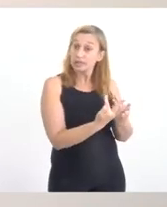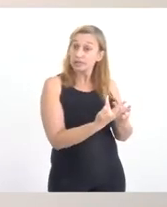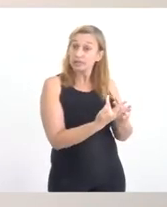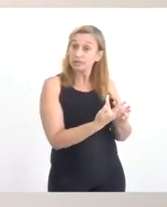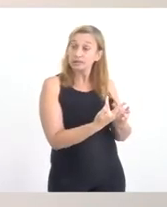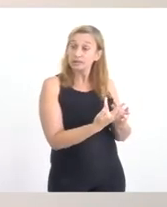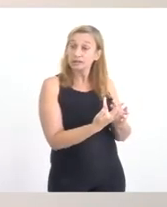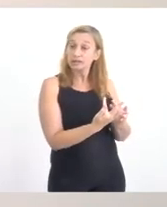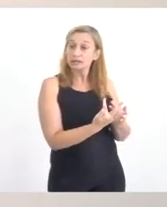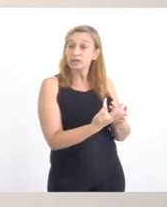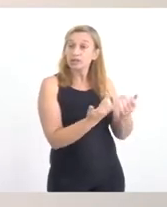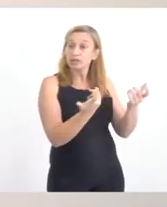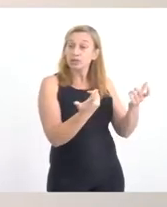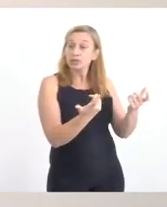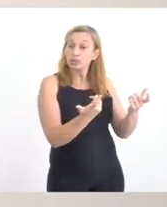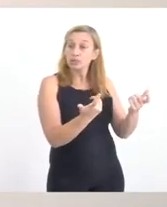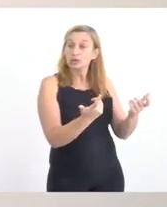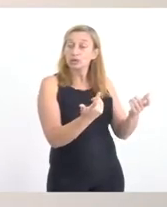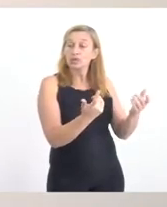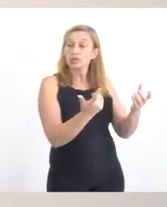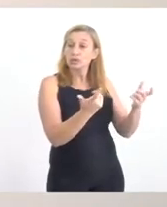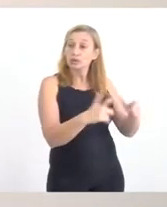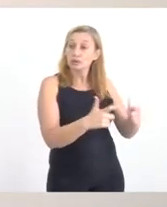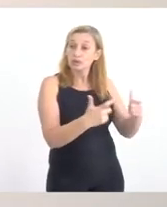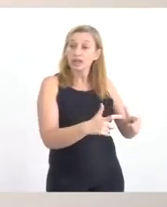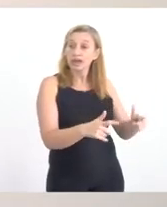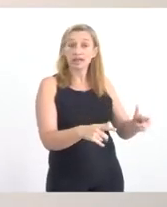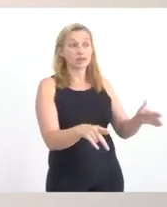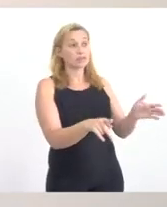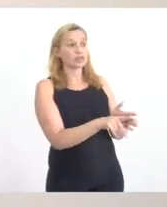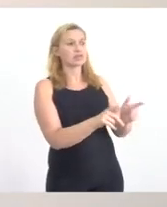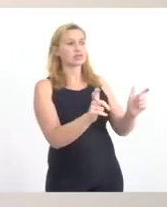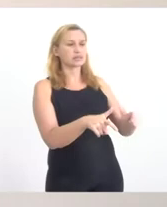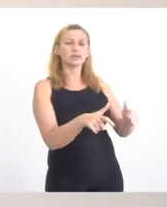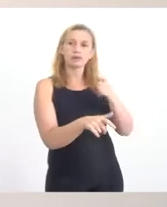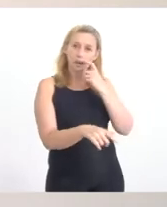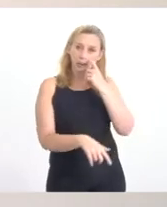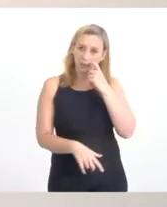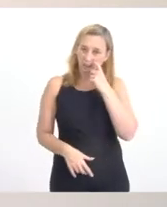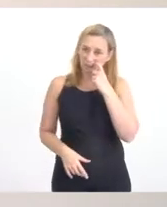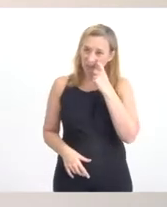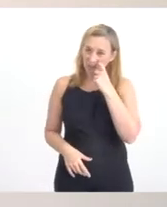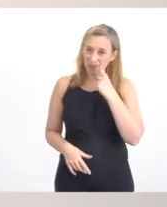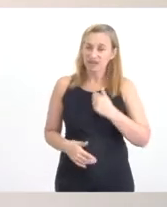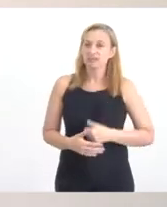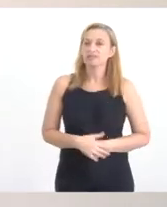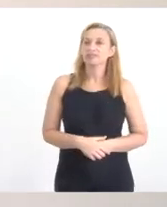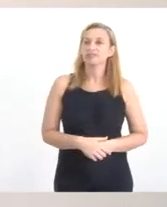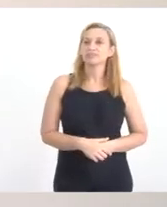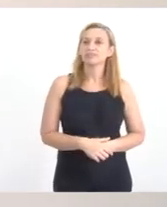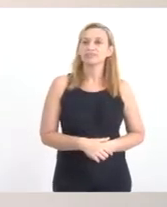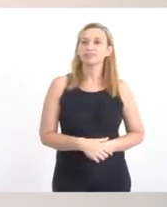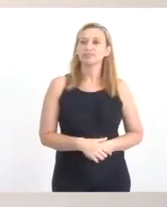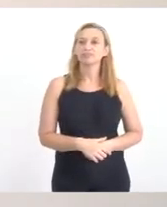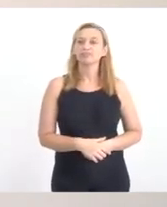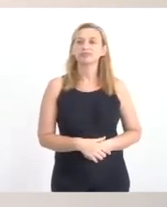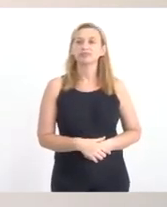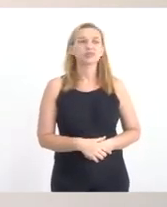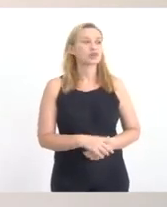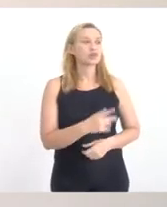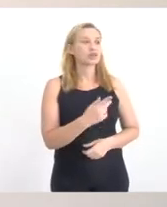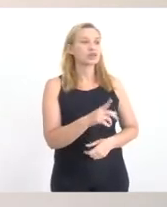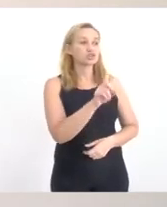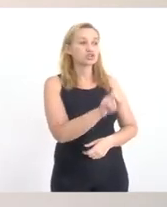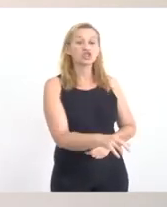estão ocupadas que estão acampados naquele espaço para adquirir o que lhe é